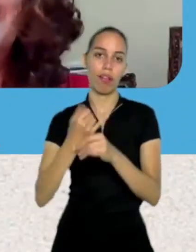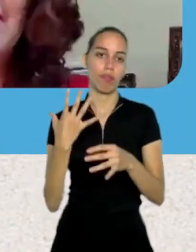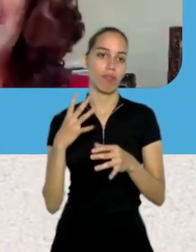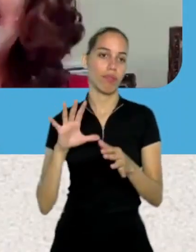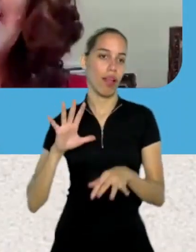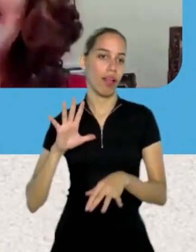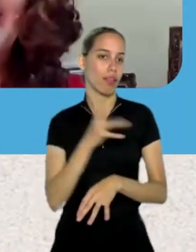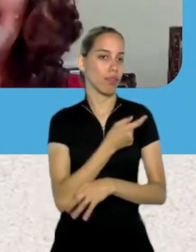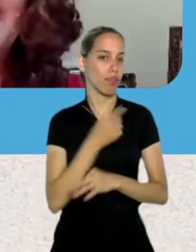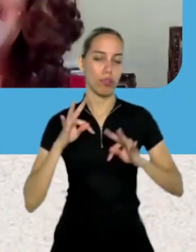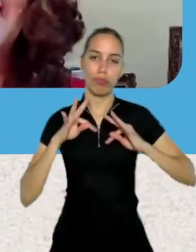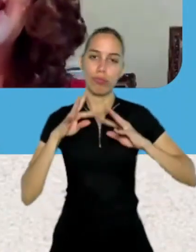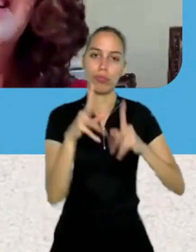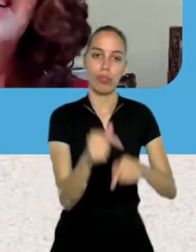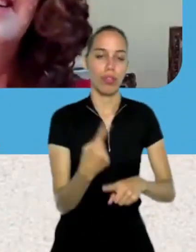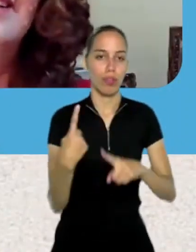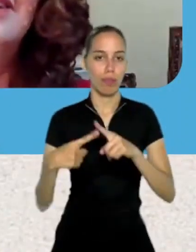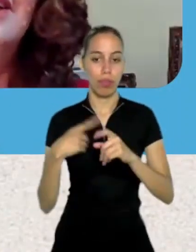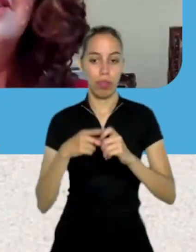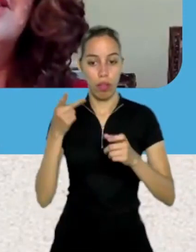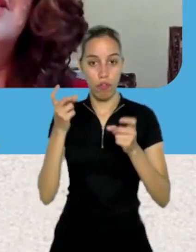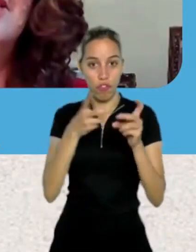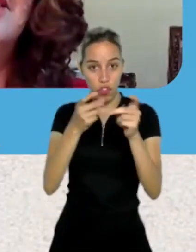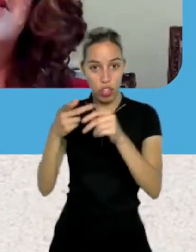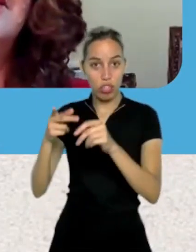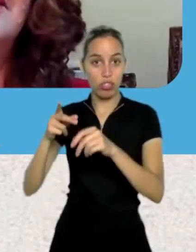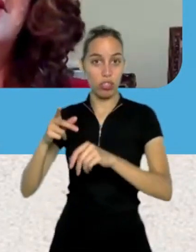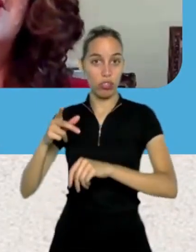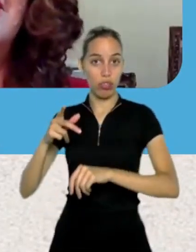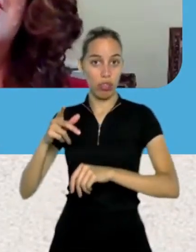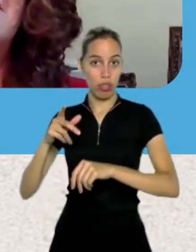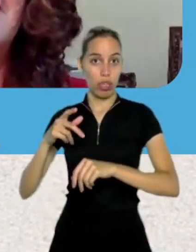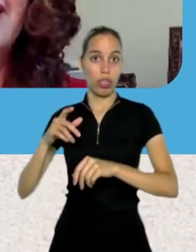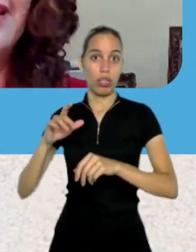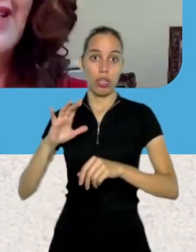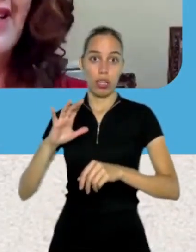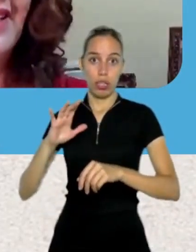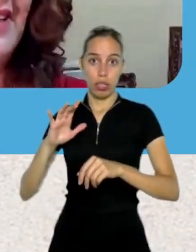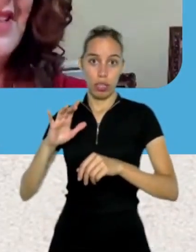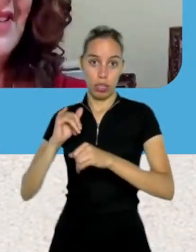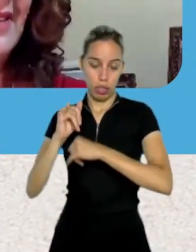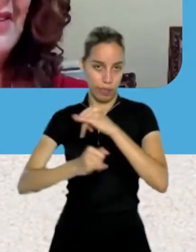tudo através das redes, né? Que a então gente, foi difícil. que a gente fez